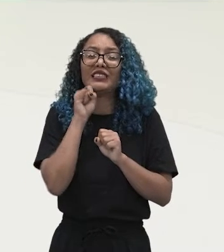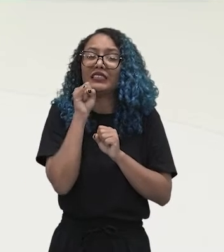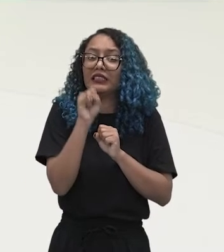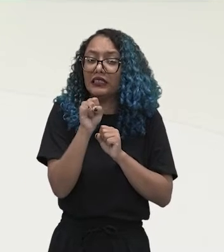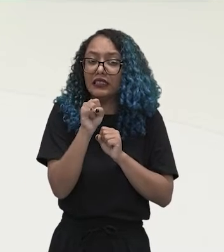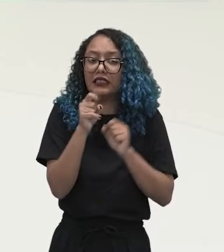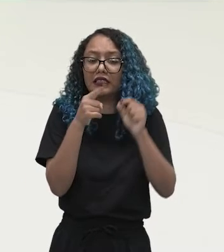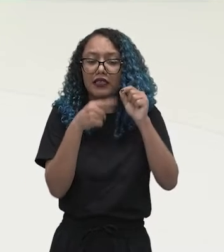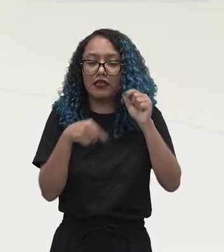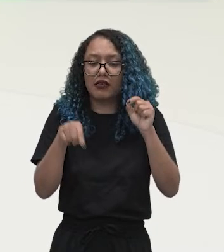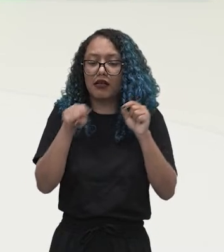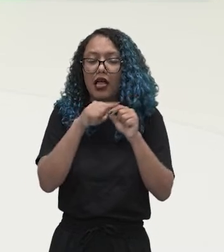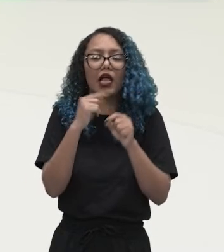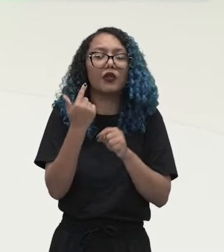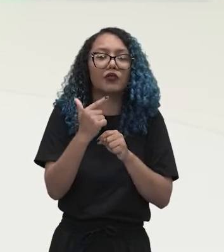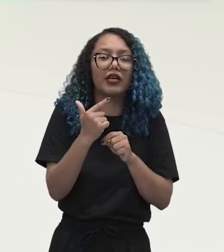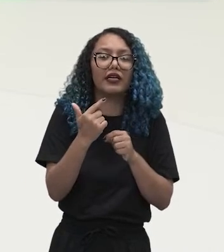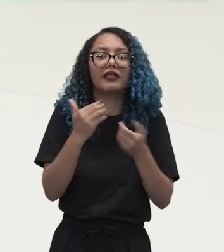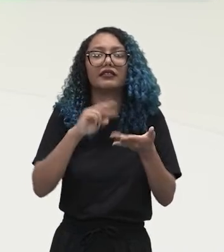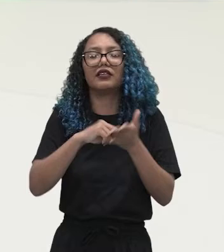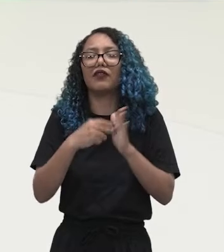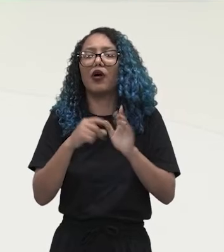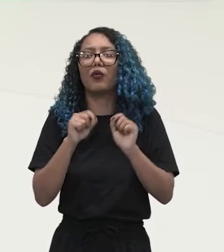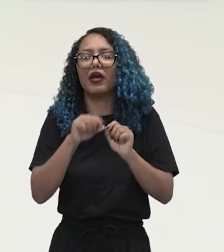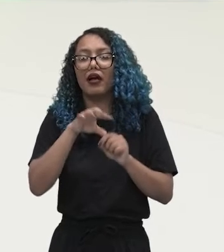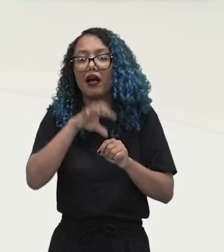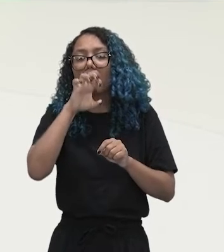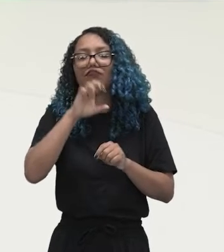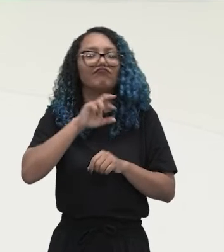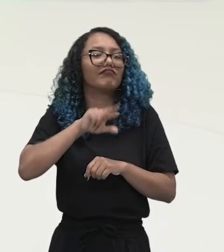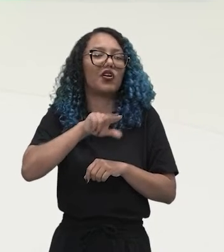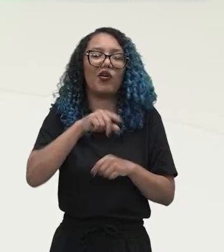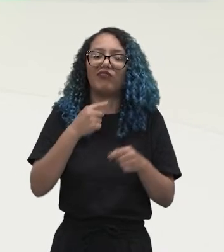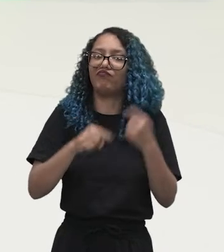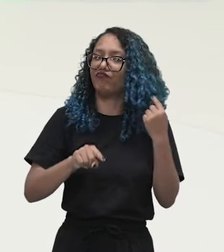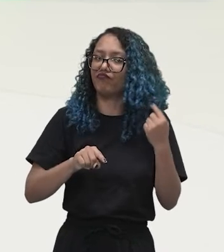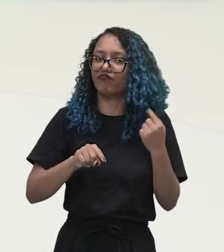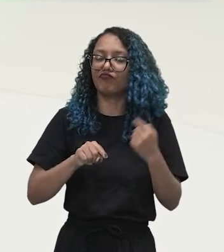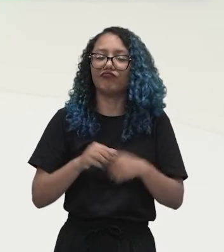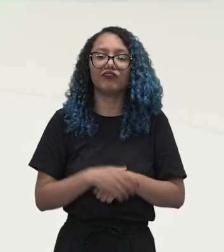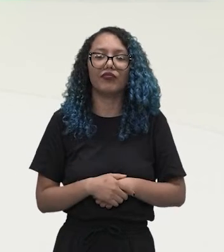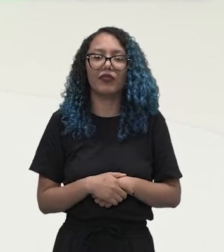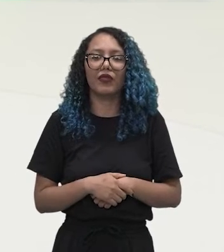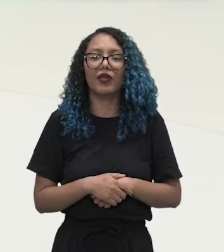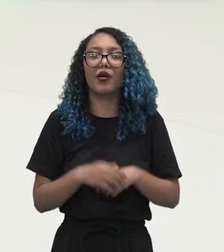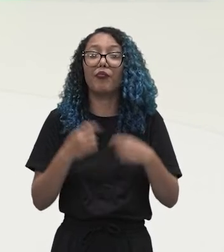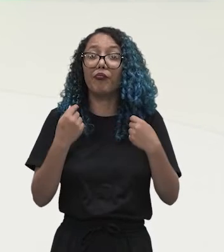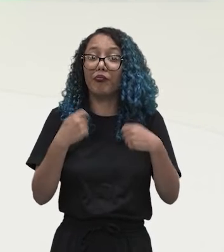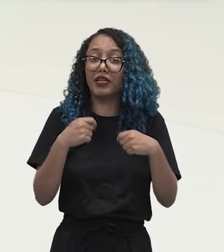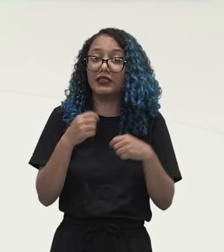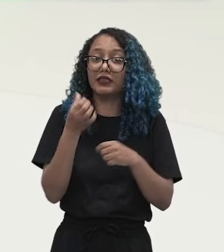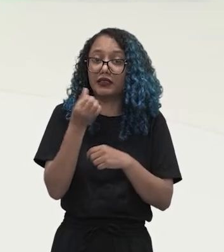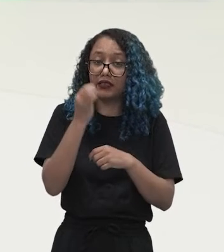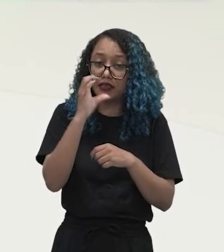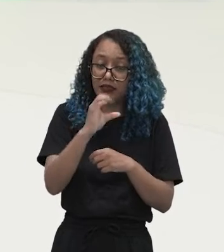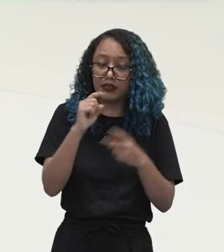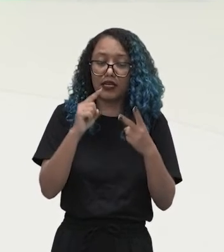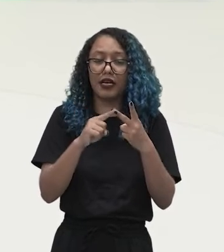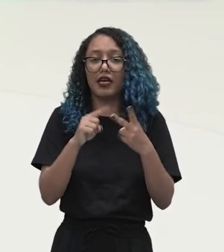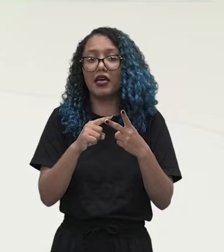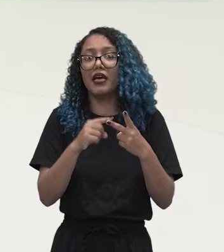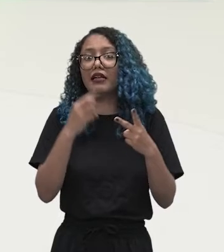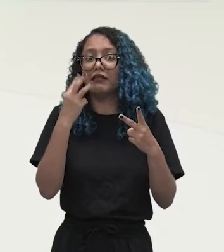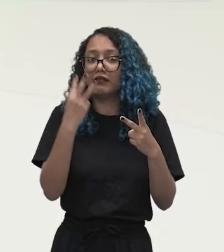essa bolinha, deixou de ser aromática, porque para ser aromática tem que ter 6 carbonos, 3 ligações